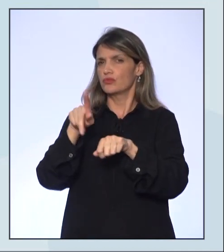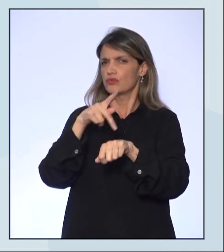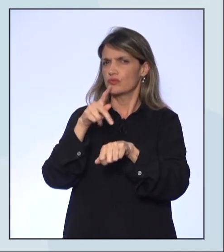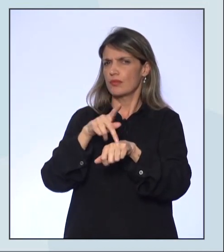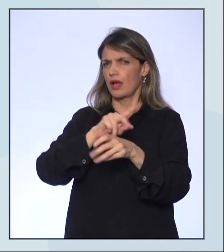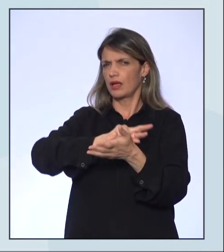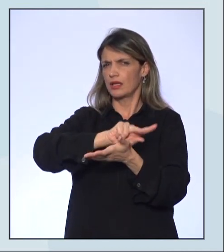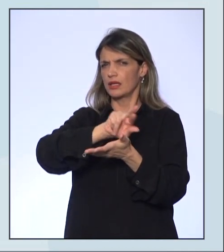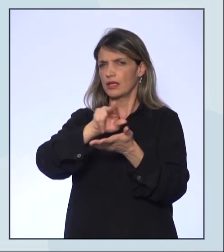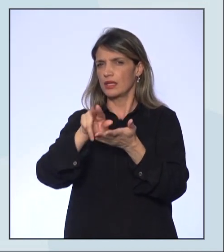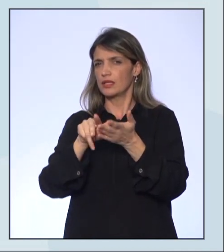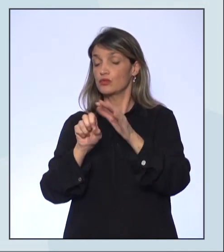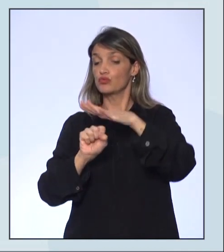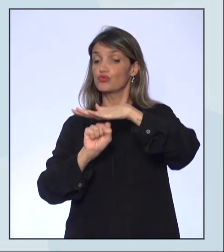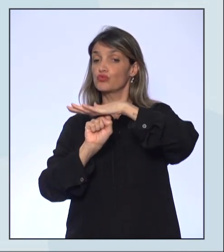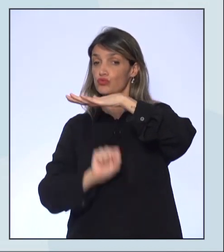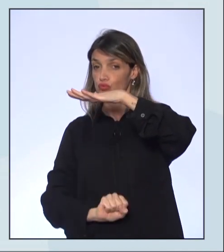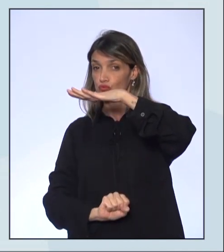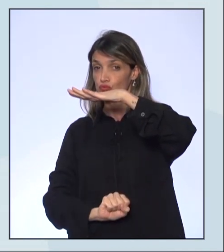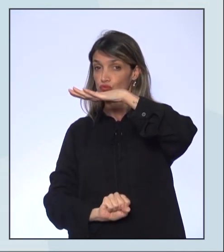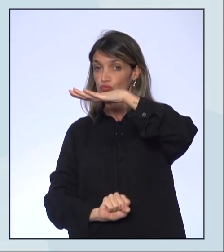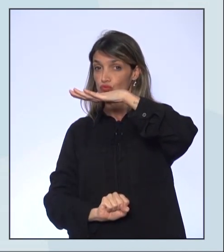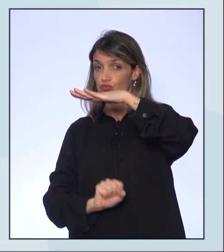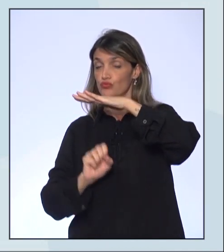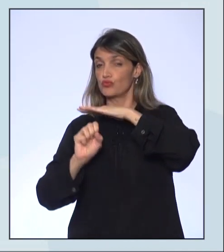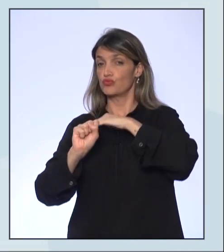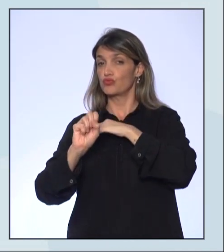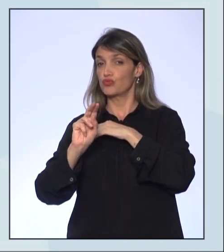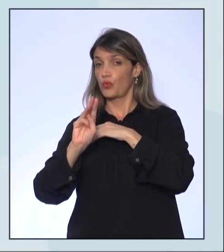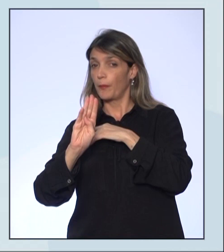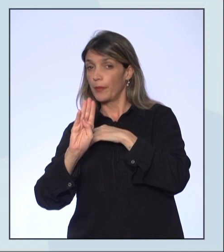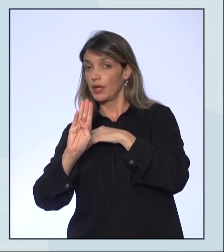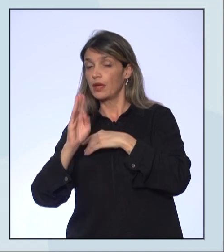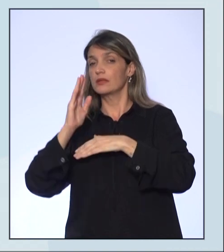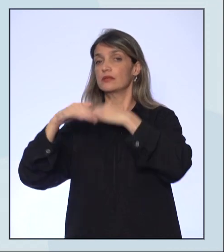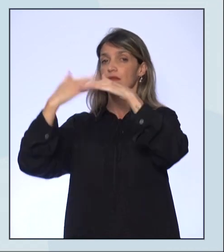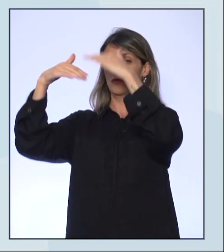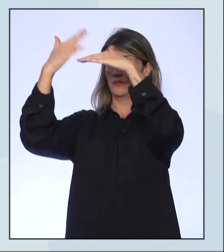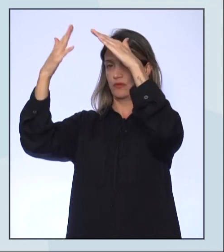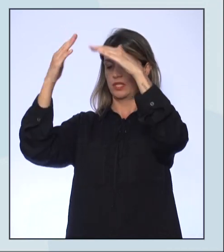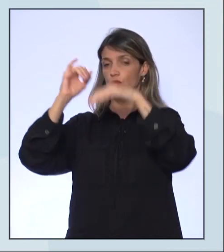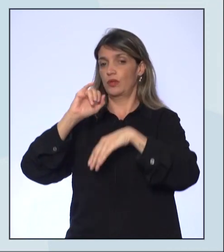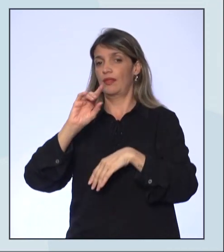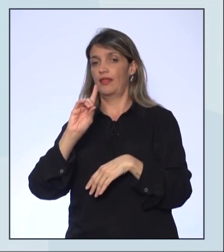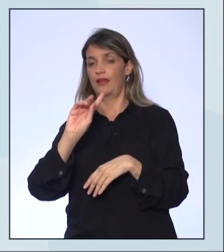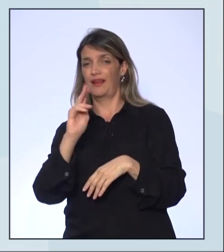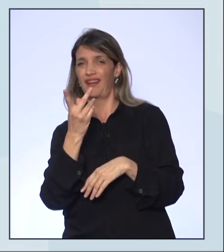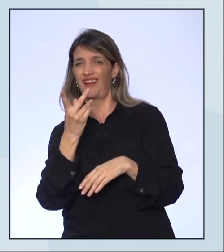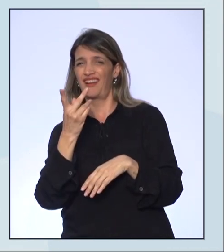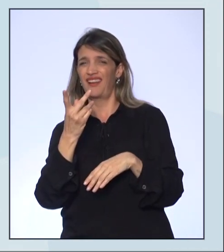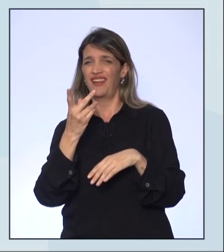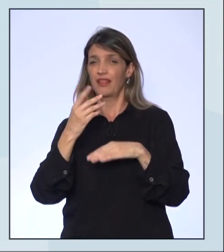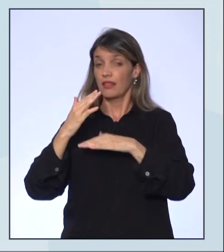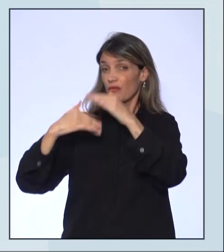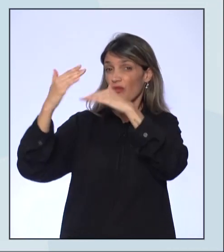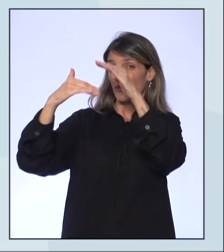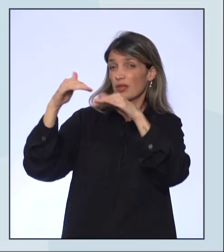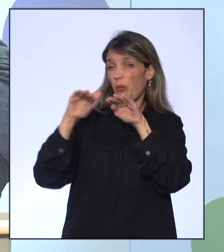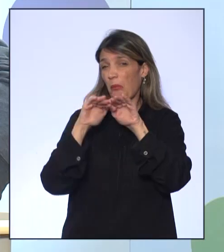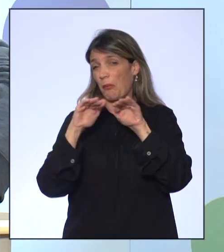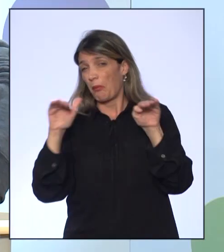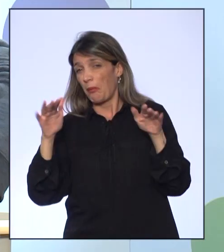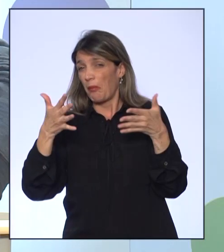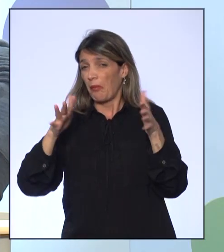são considerados do Sul subdesenvolvidos, eles estão aí no IDH, né, no Índice de Desenvolvimento Médio ou